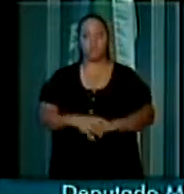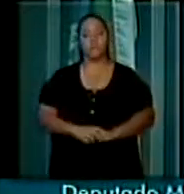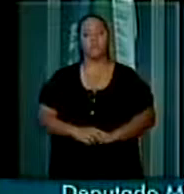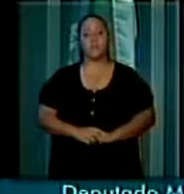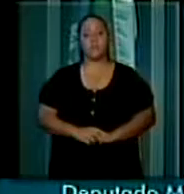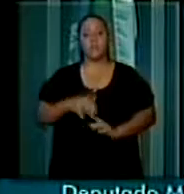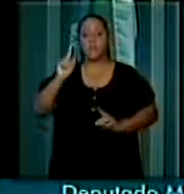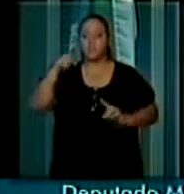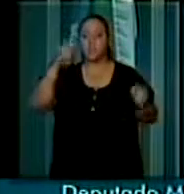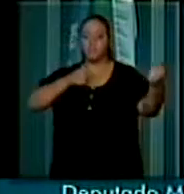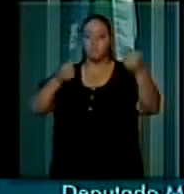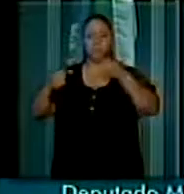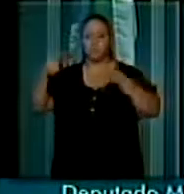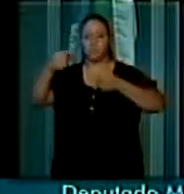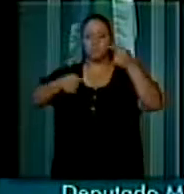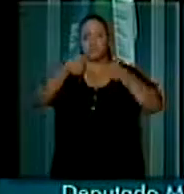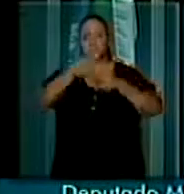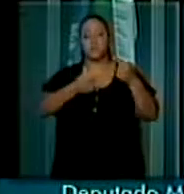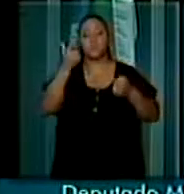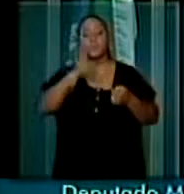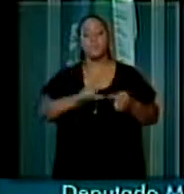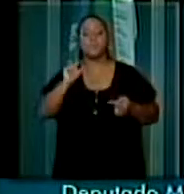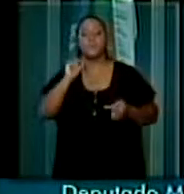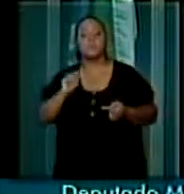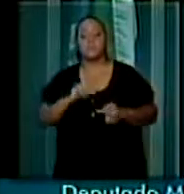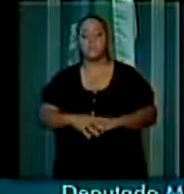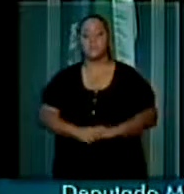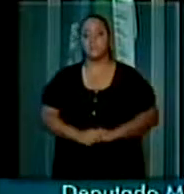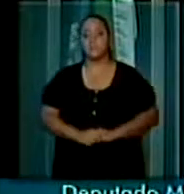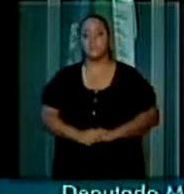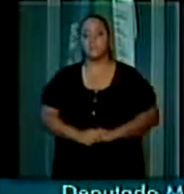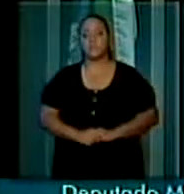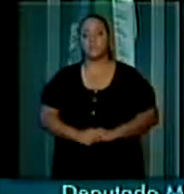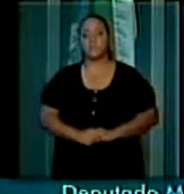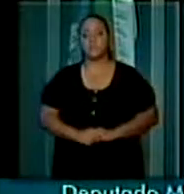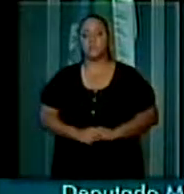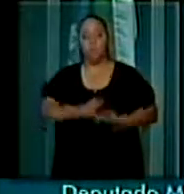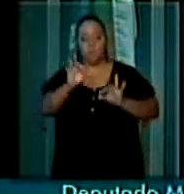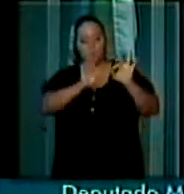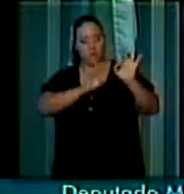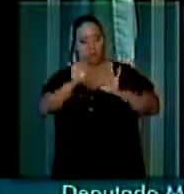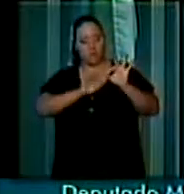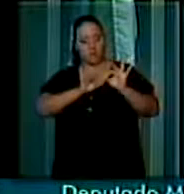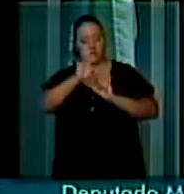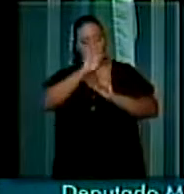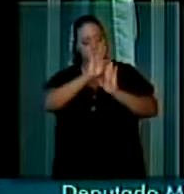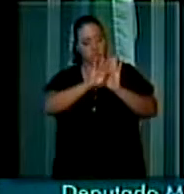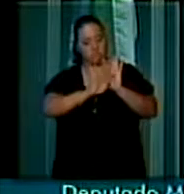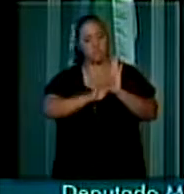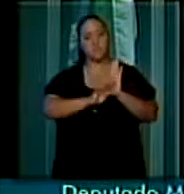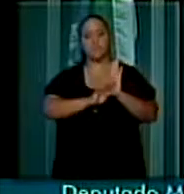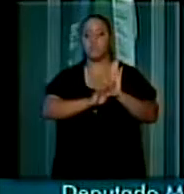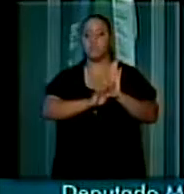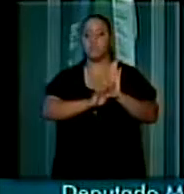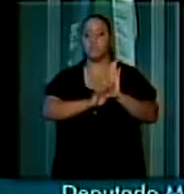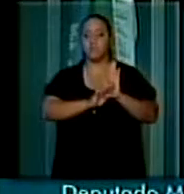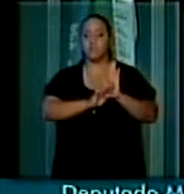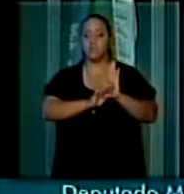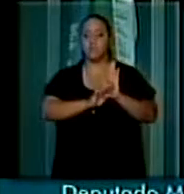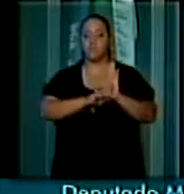final, nós conseguimos formatar um texto que